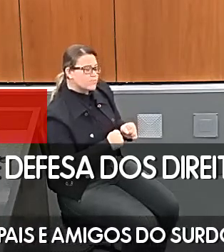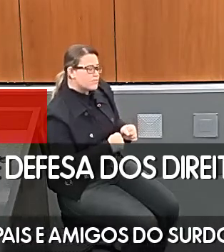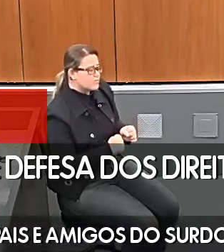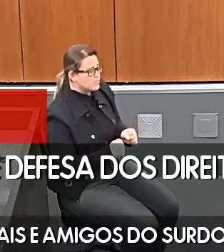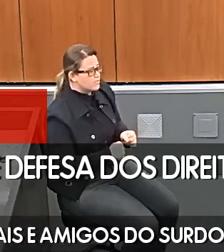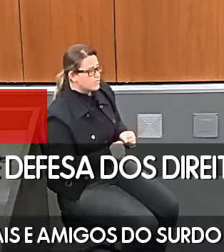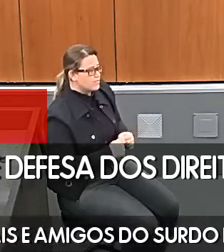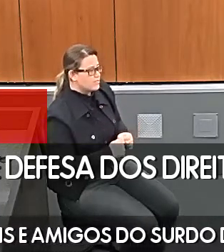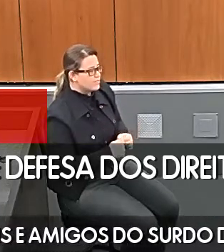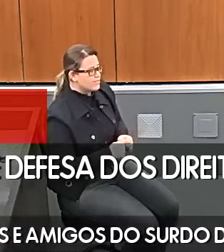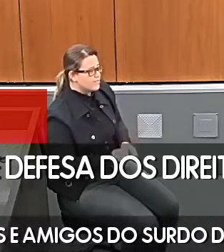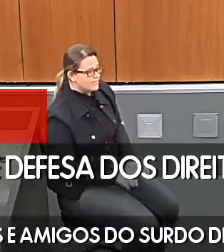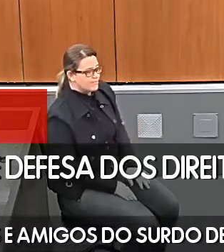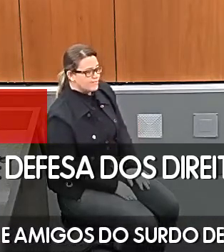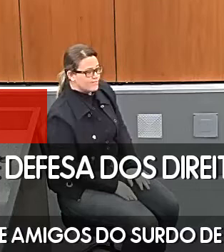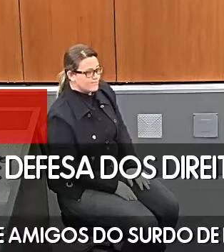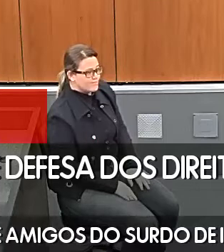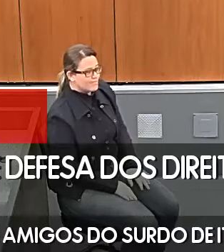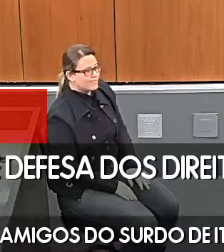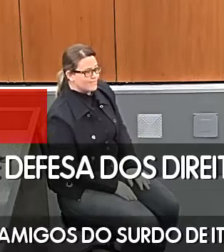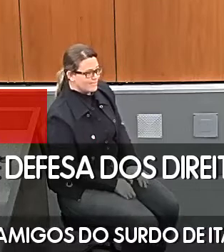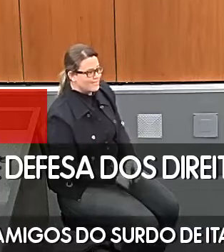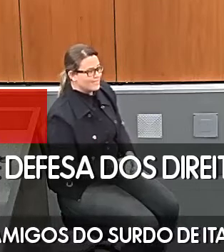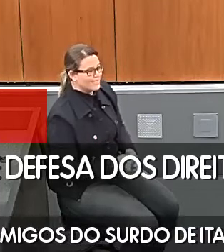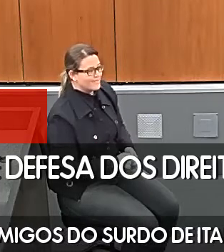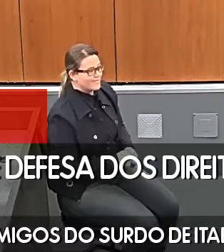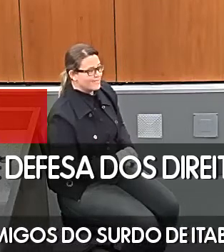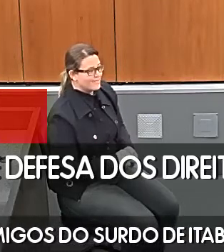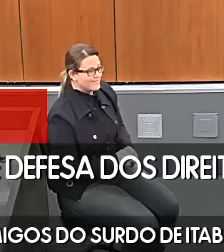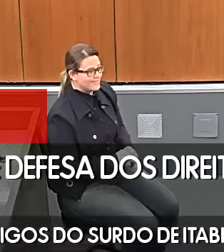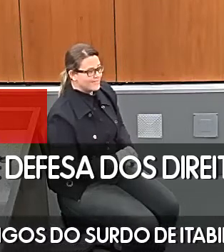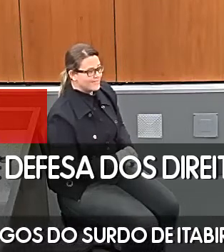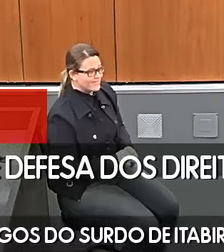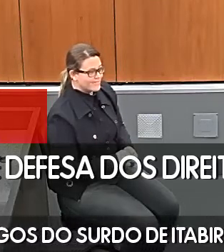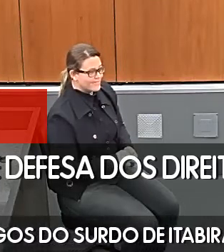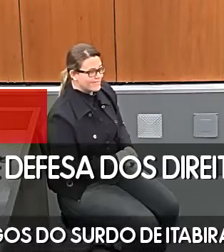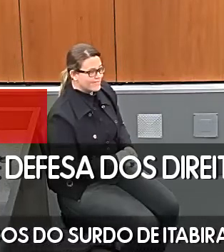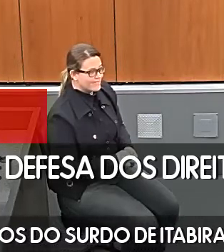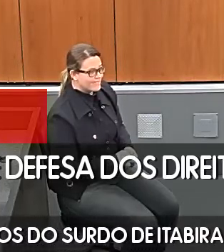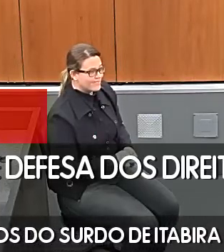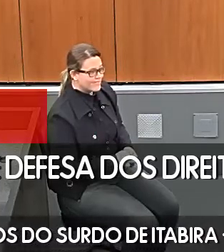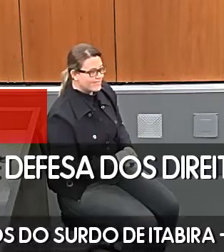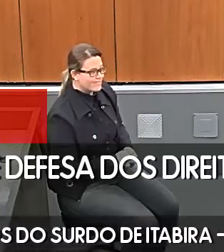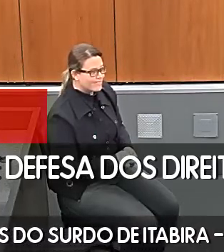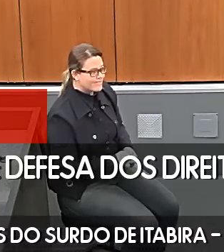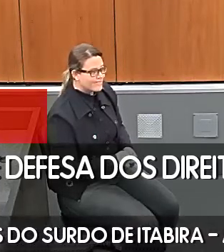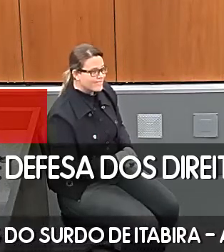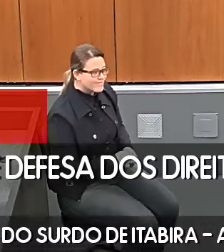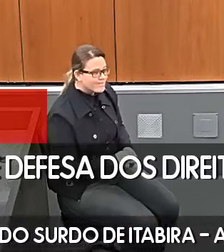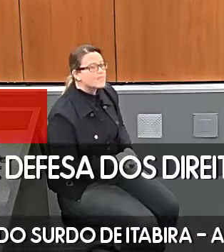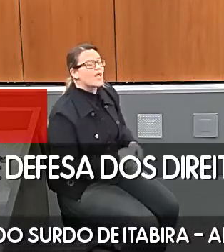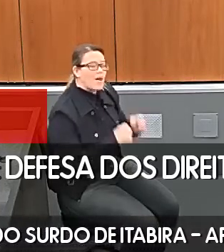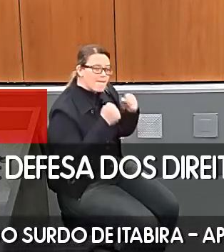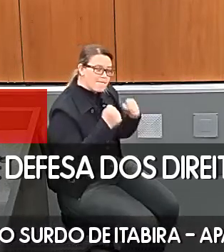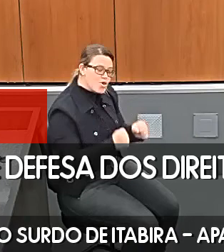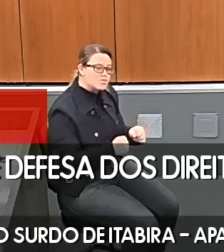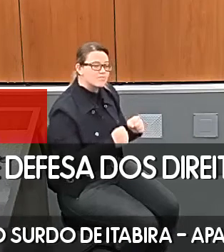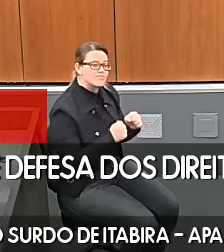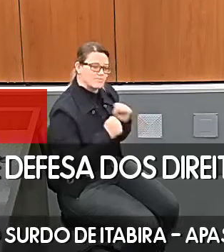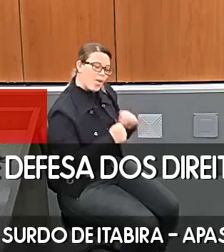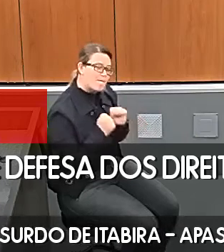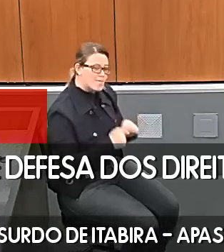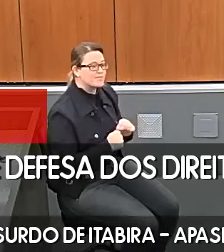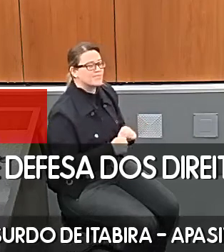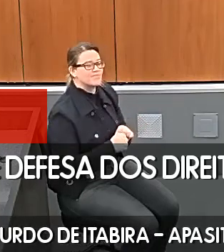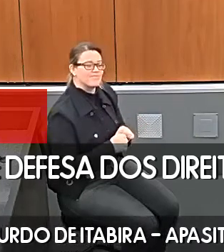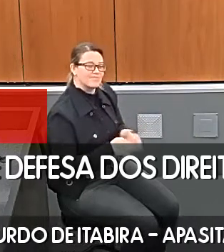momento, também estamos ao vivo agora. E se algum de vocês quiserem falar, nós temos aí a nossa Minas